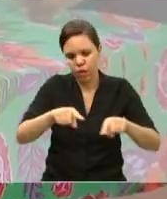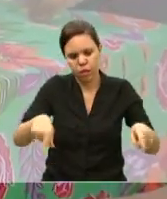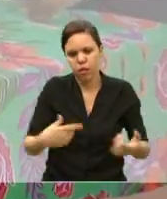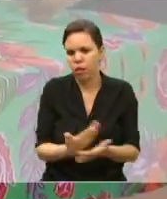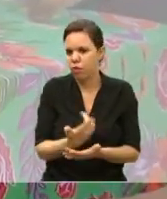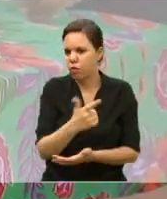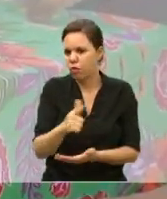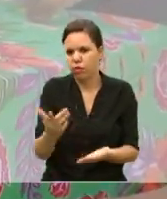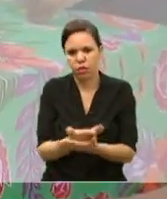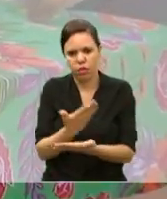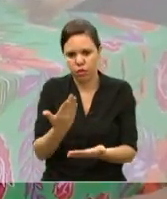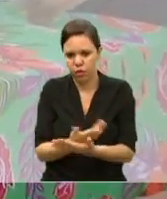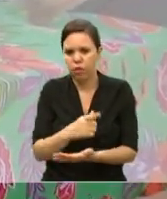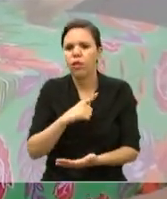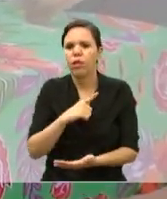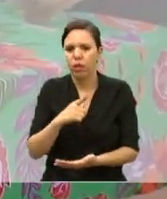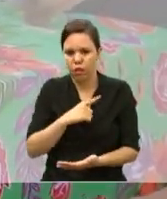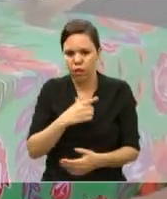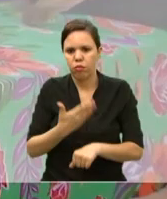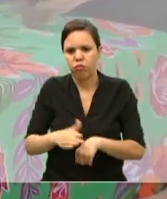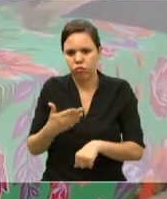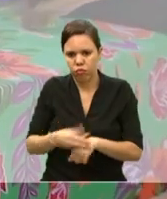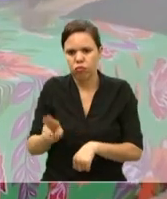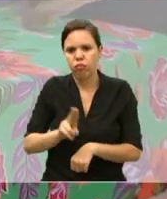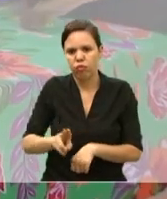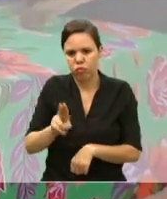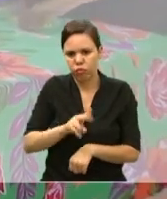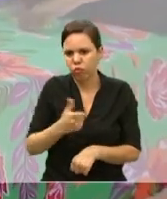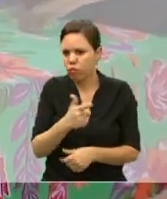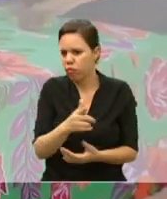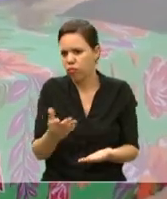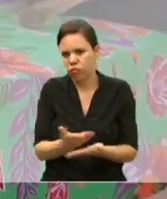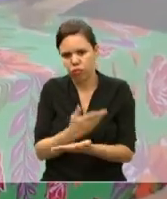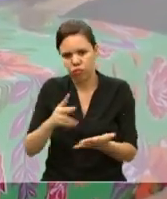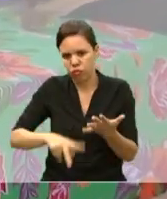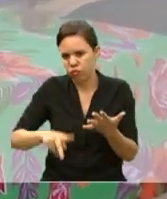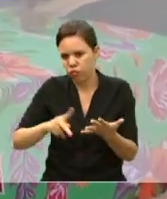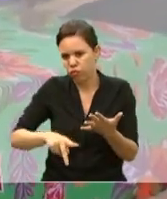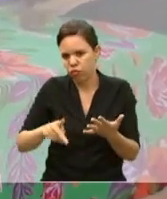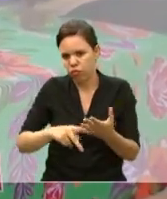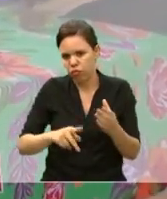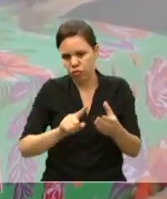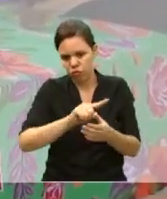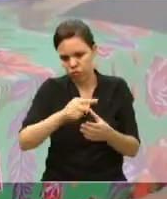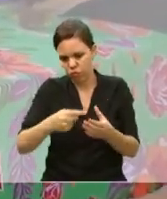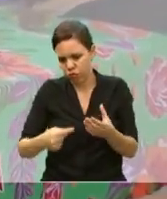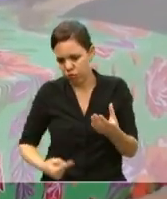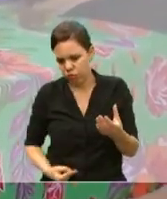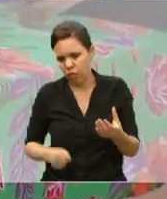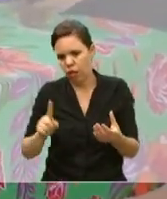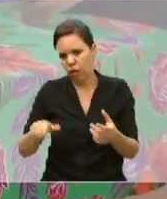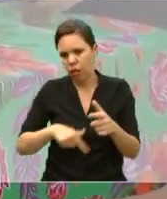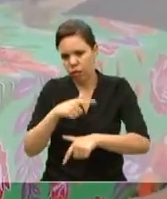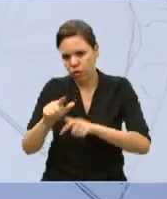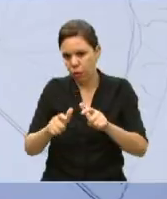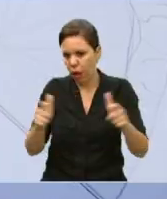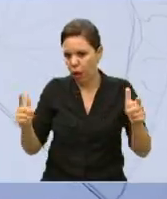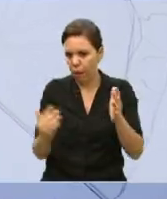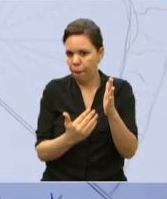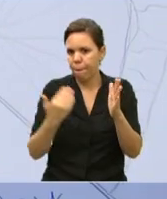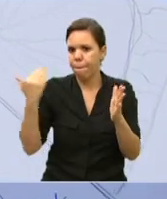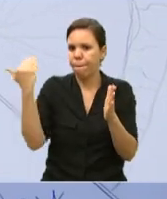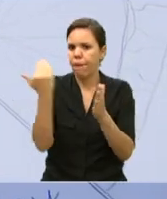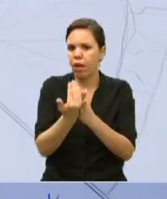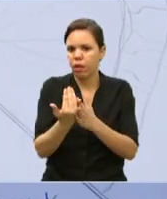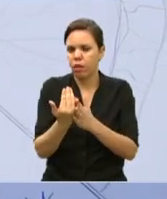aula. Nós não temos os livros didáticos, né? Nós não temos apostilas. Então, o trabalho do professor Waldorf é muito maior.